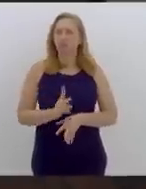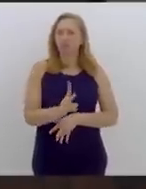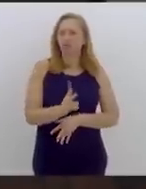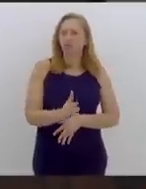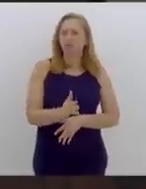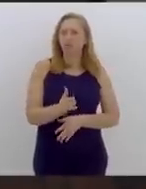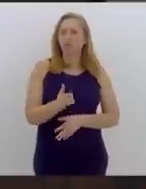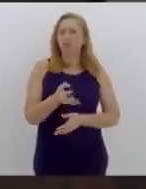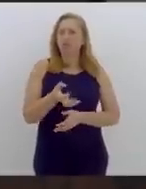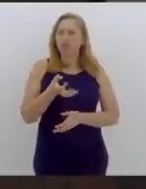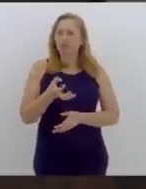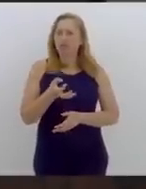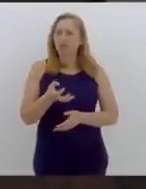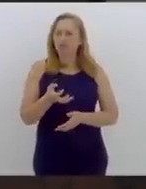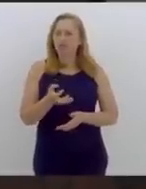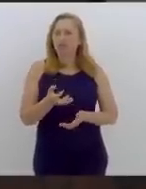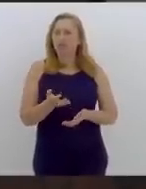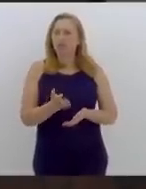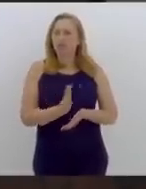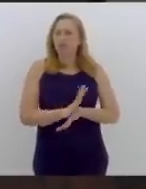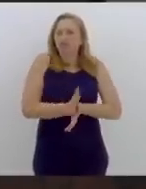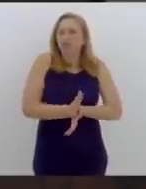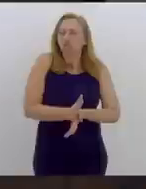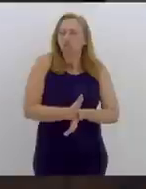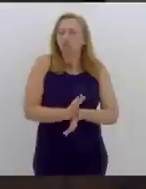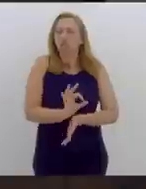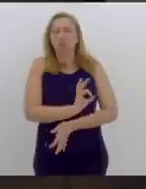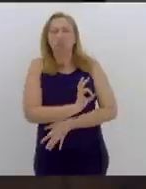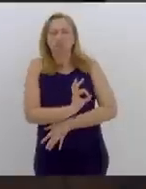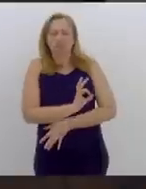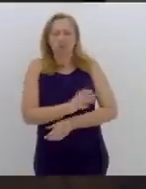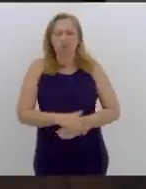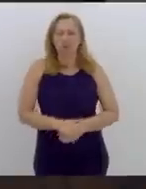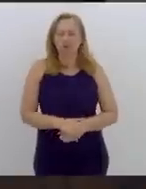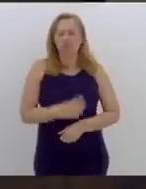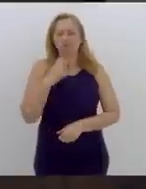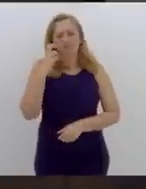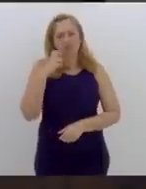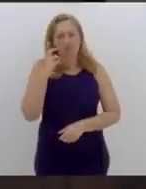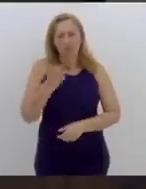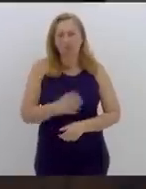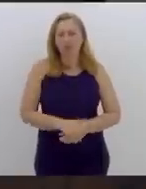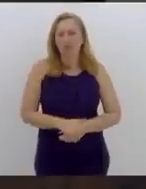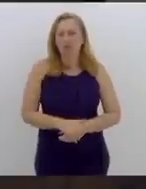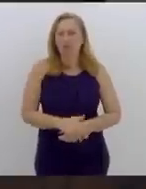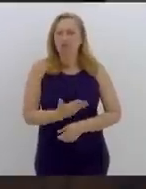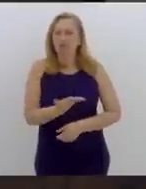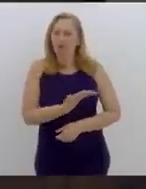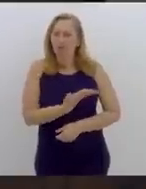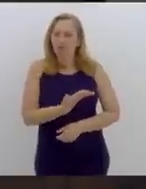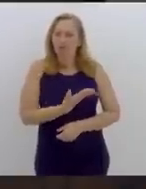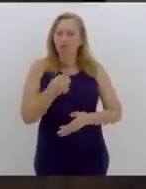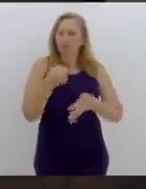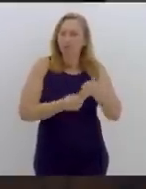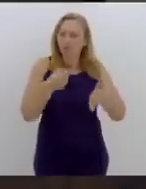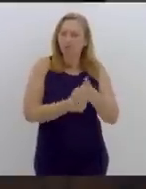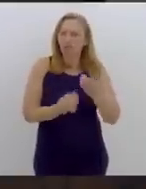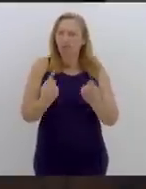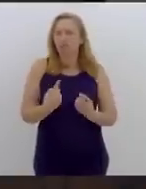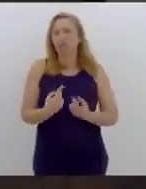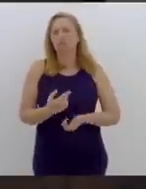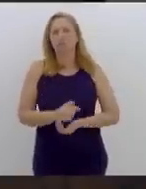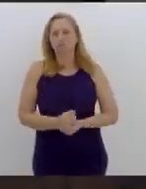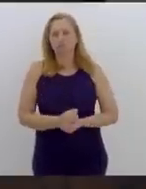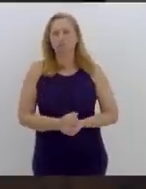tentando arrebentar o policial colega e vergonhosamente colegas que lutaram por esses caras